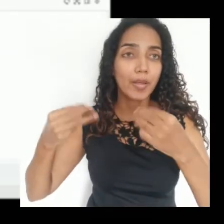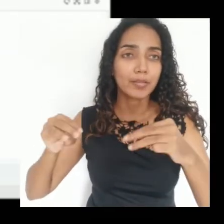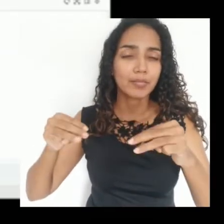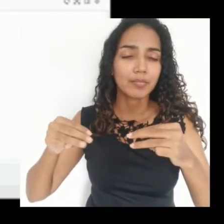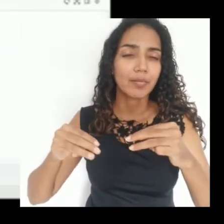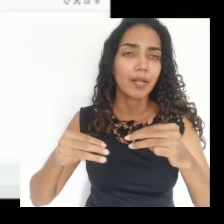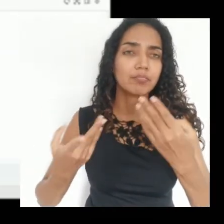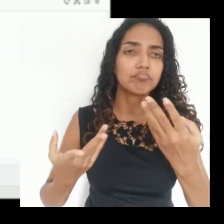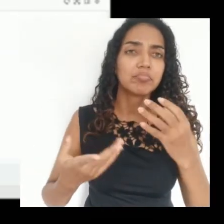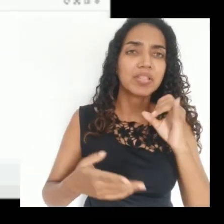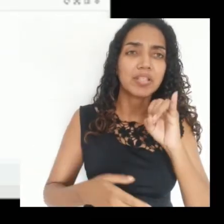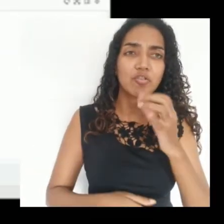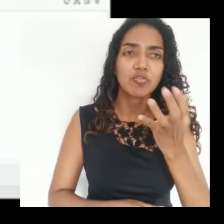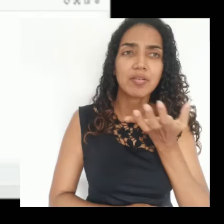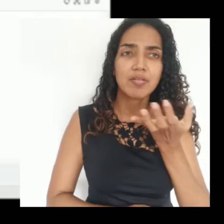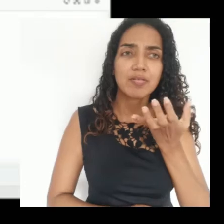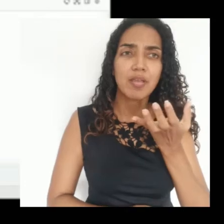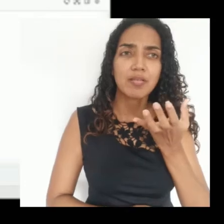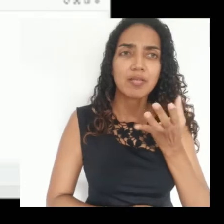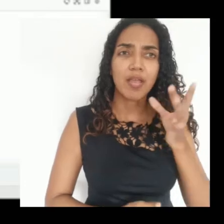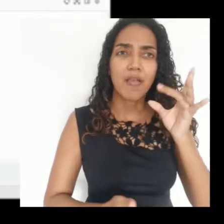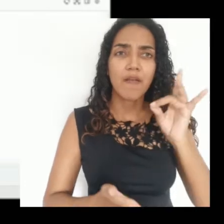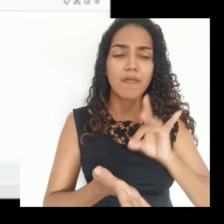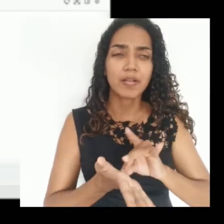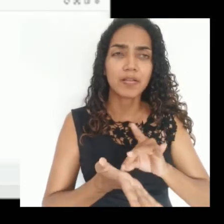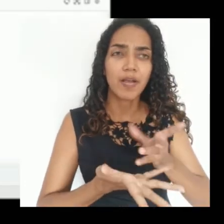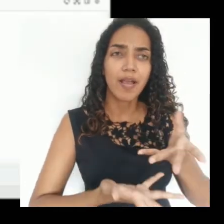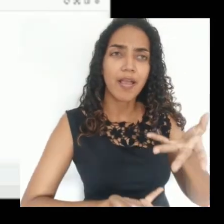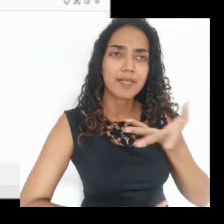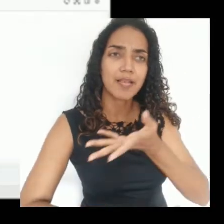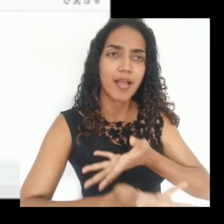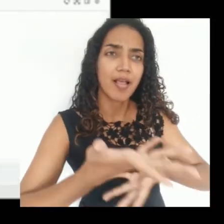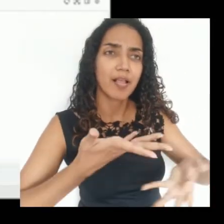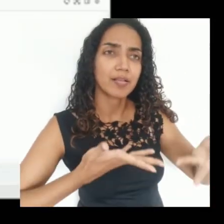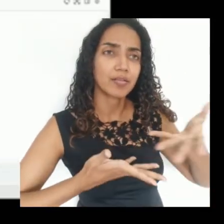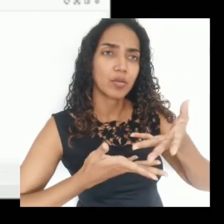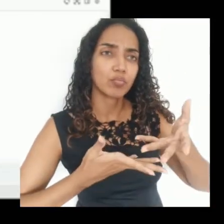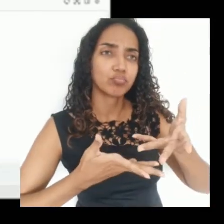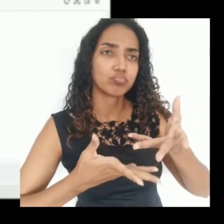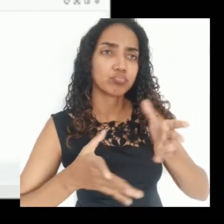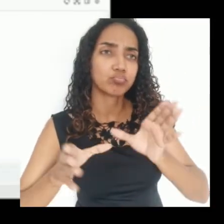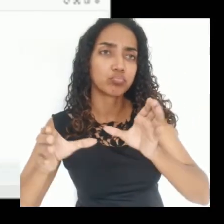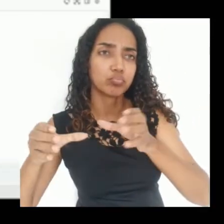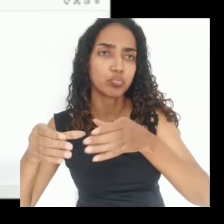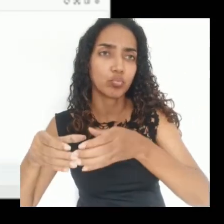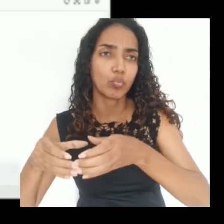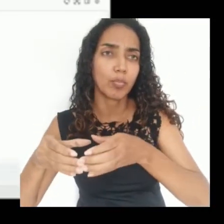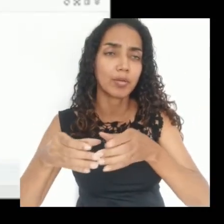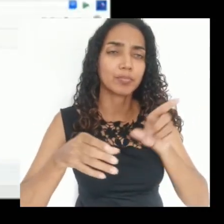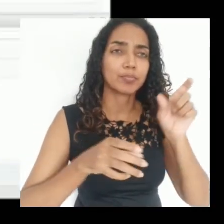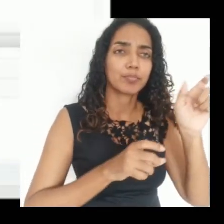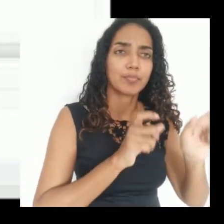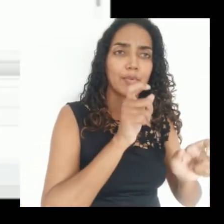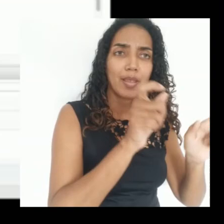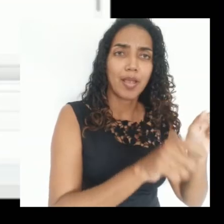essa relação de aluno e turma, e ao invés de colocar o atributo